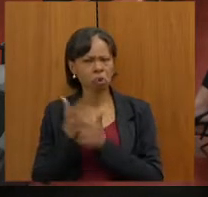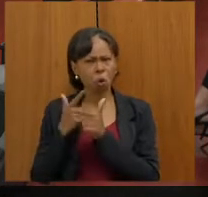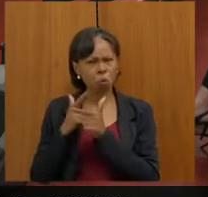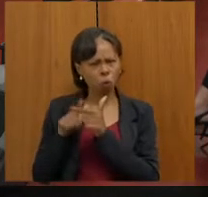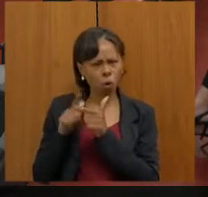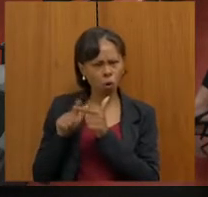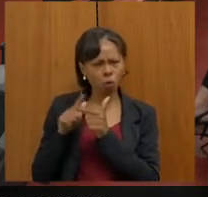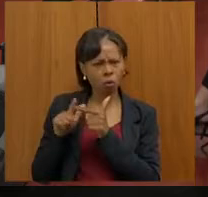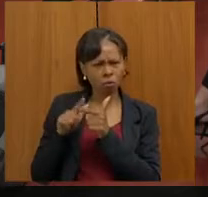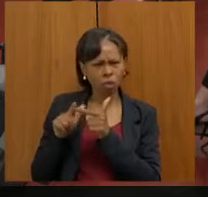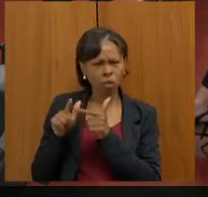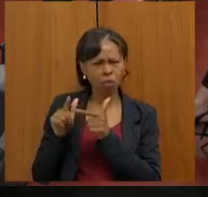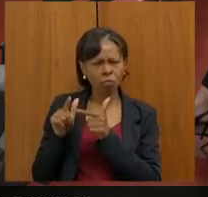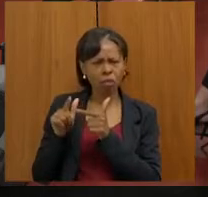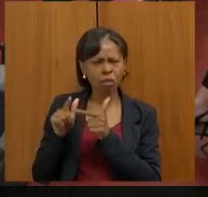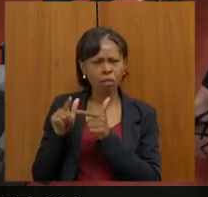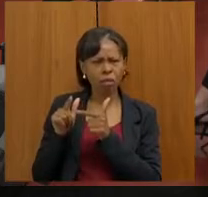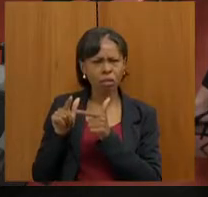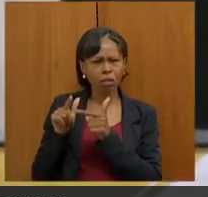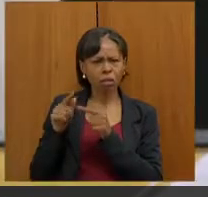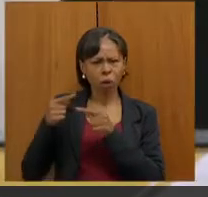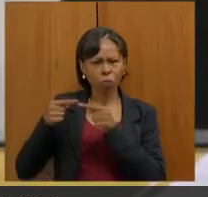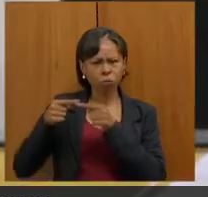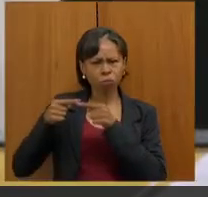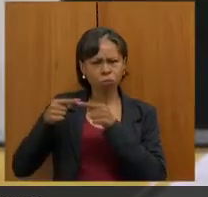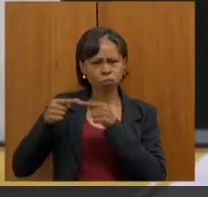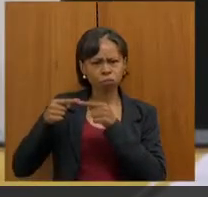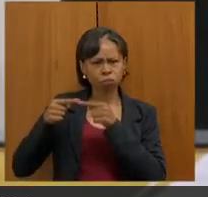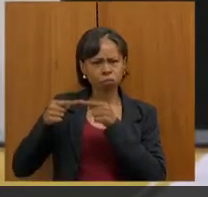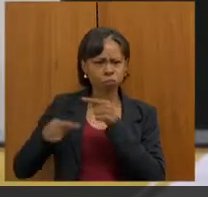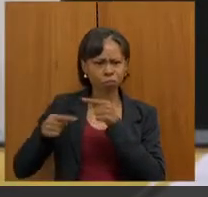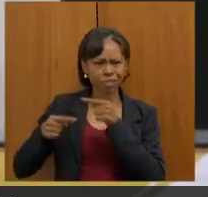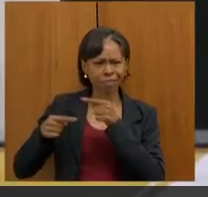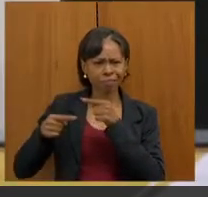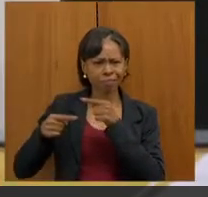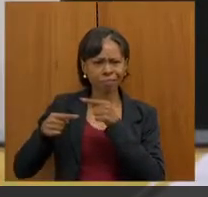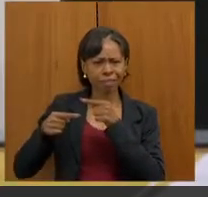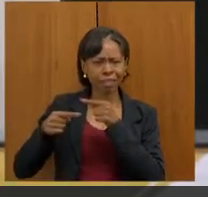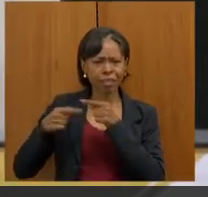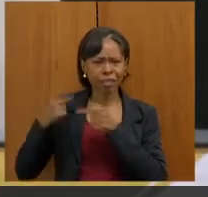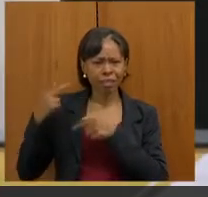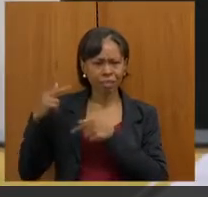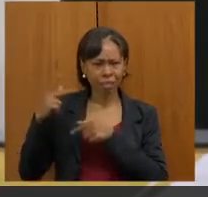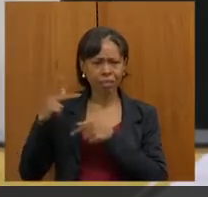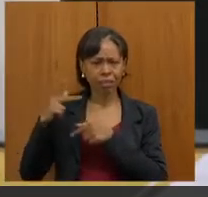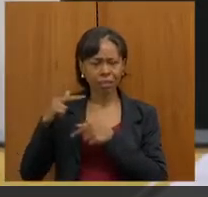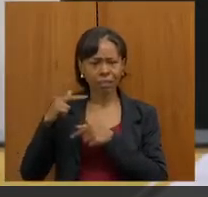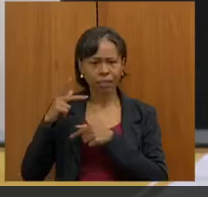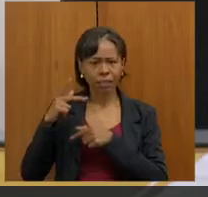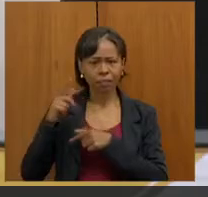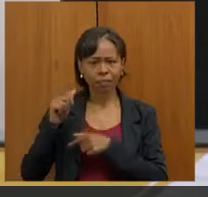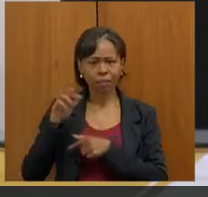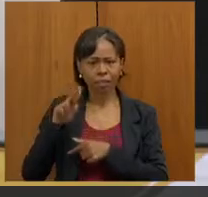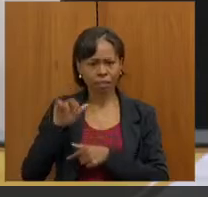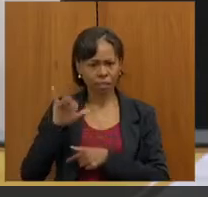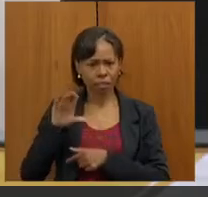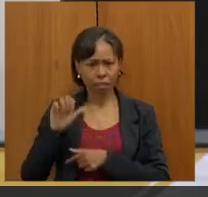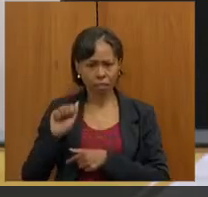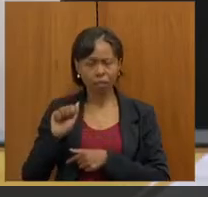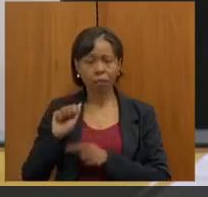probleminha técnico aqui com a conexão provavelmente da Doutora Patrícia Mas